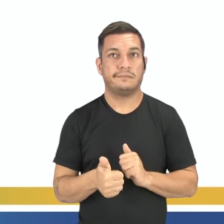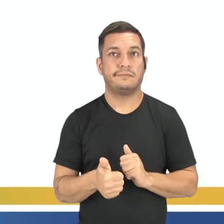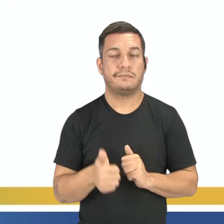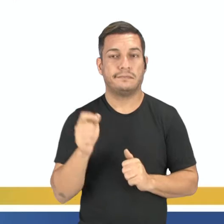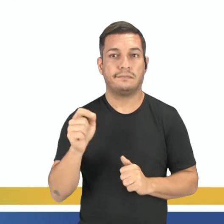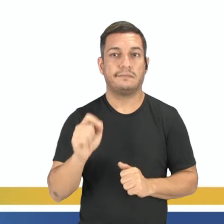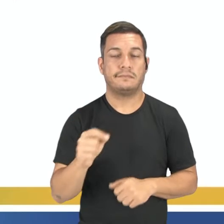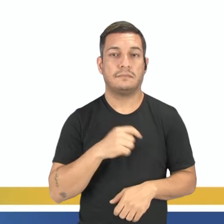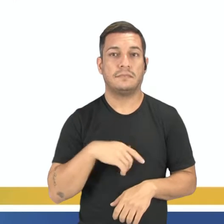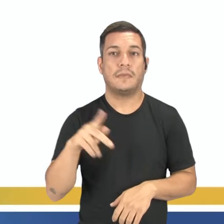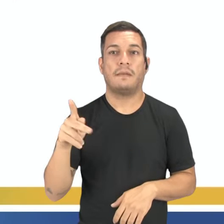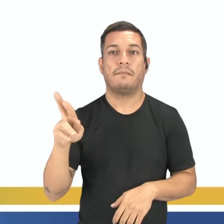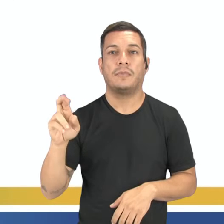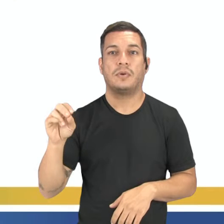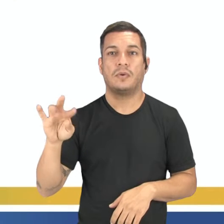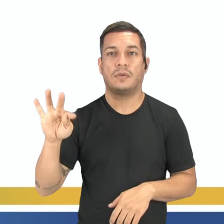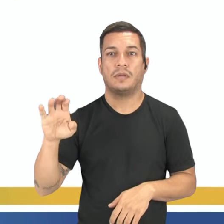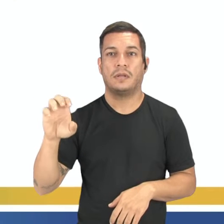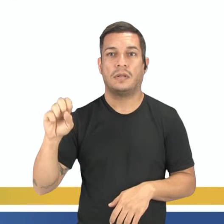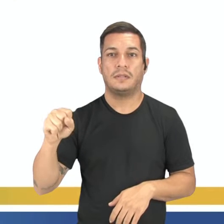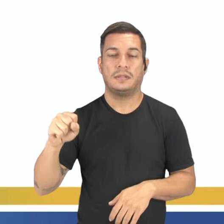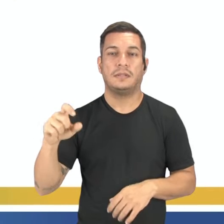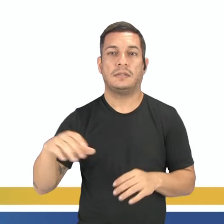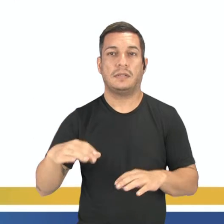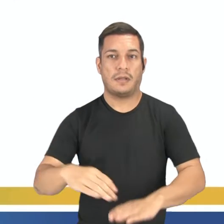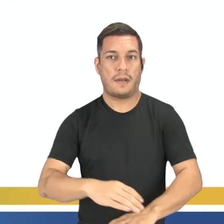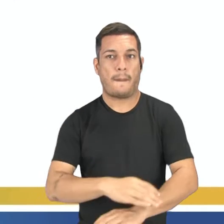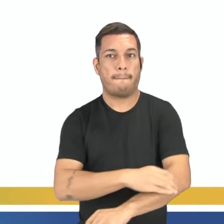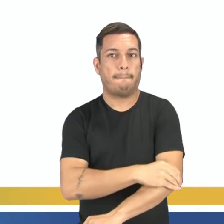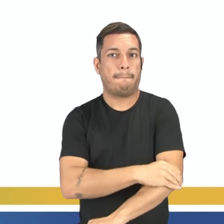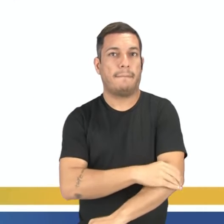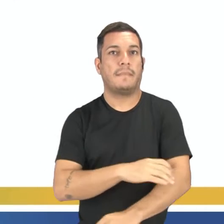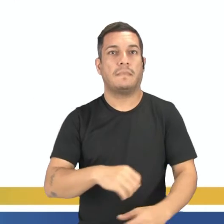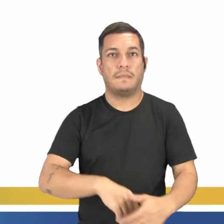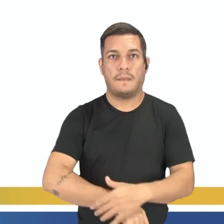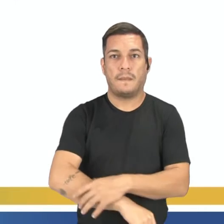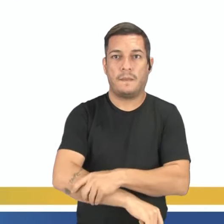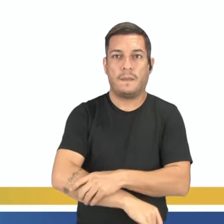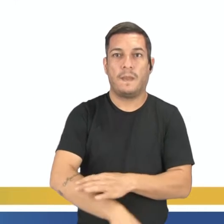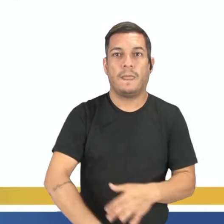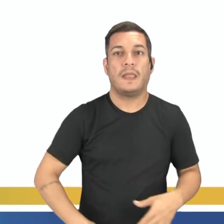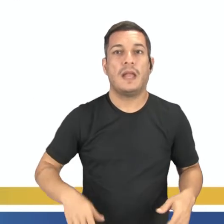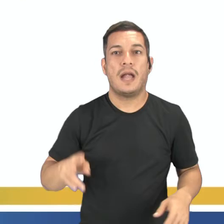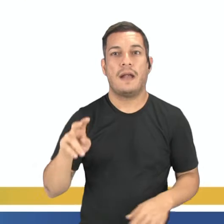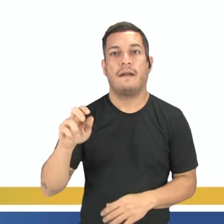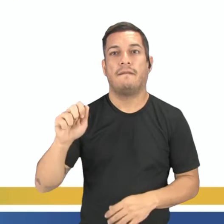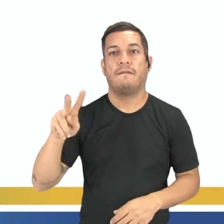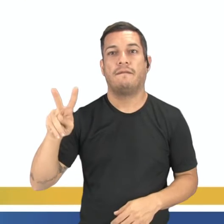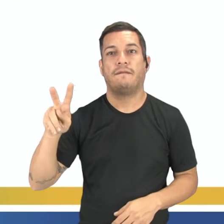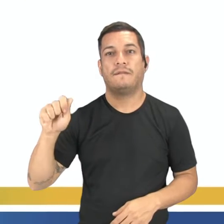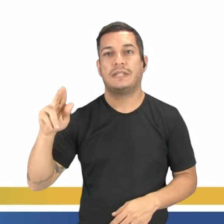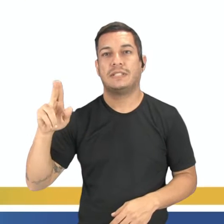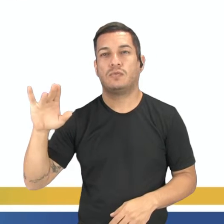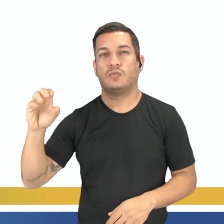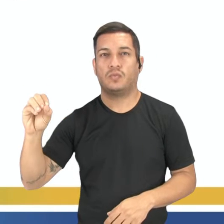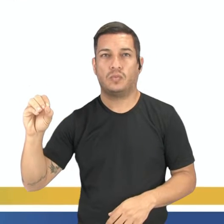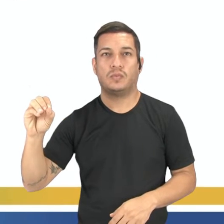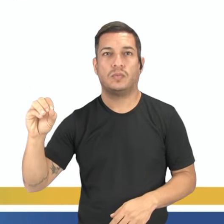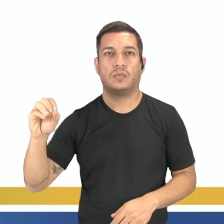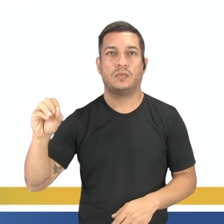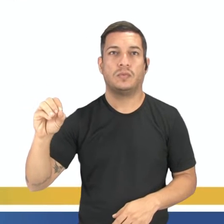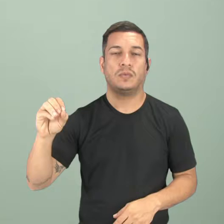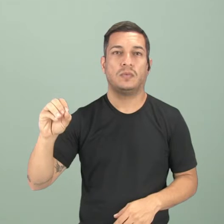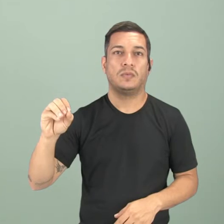diz respeito às próteses. Além dessas próteses serem encaixadas com uma tecnologia a vácuo, né? Não é só a questão da feitura, mas